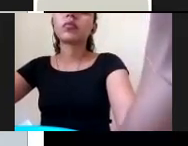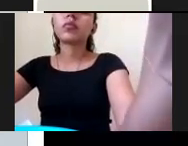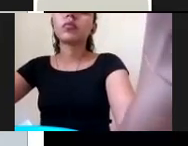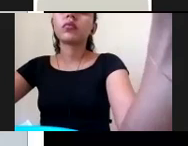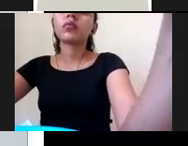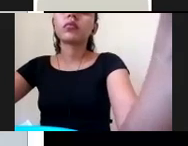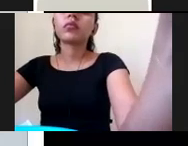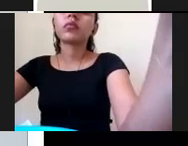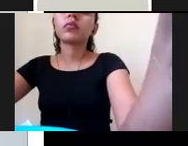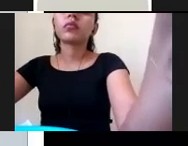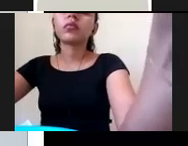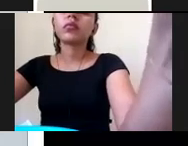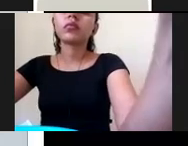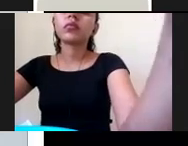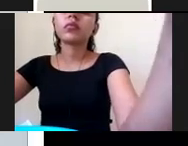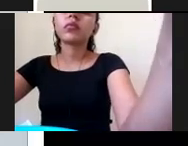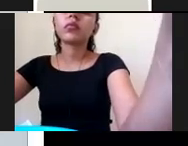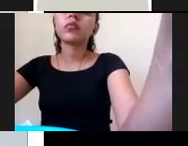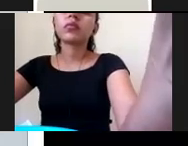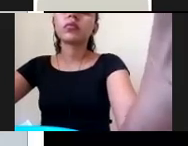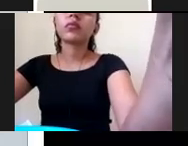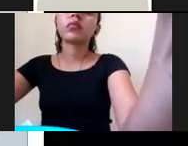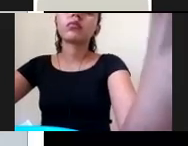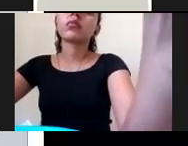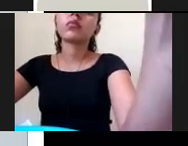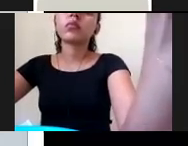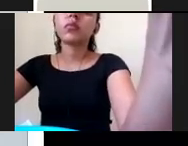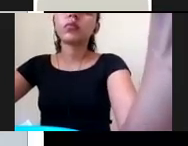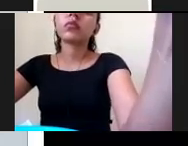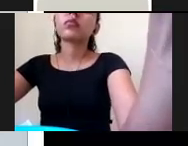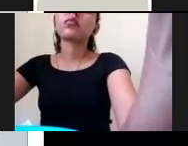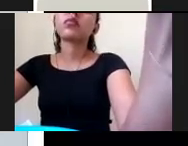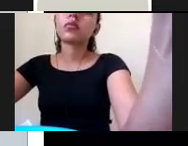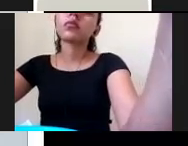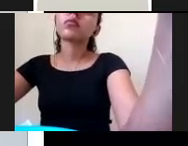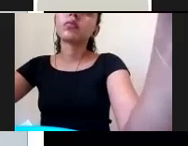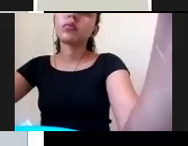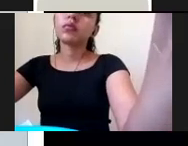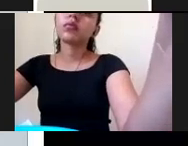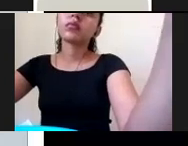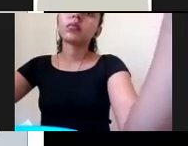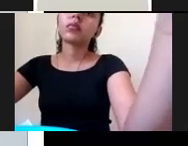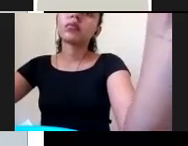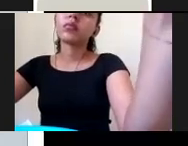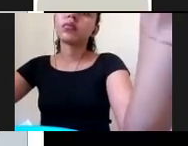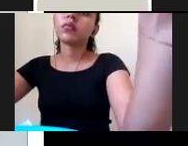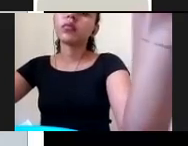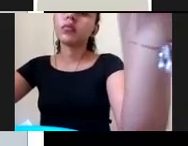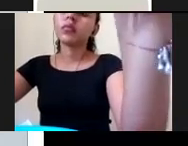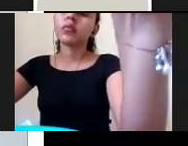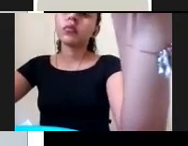estetoscópio, né? Eu não sei se vocês já adquiriram de vocês, mas o ideal é que vocês já comprem